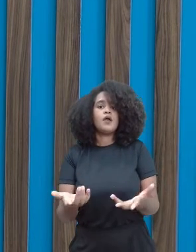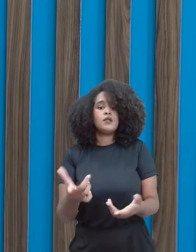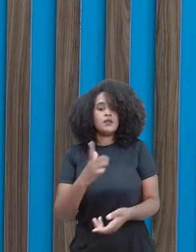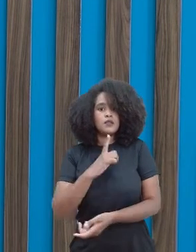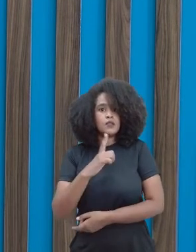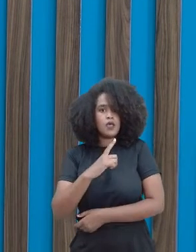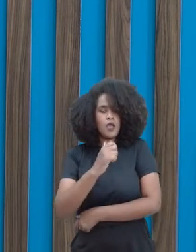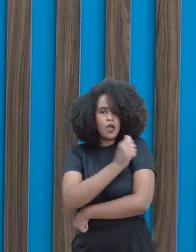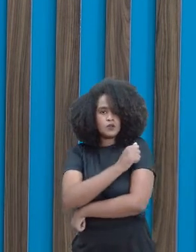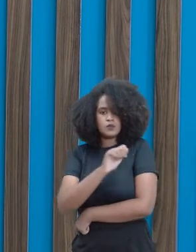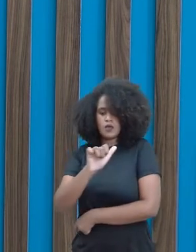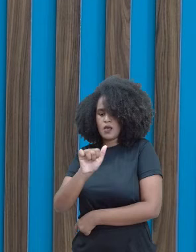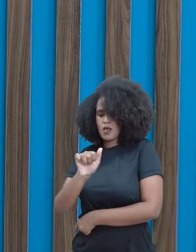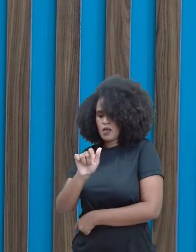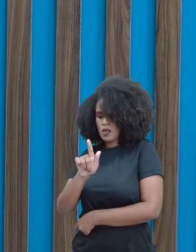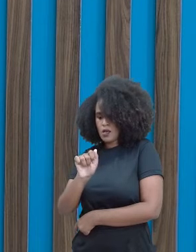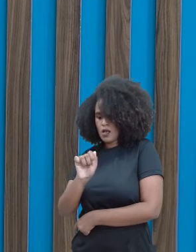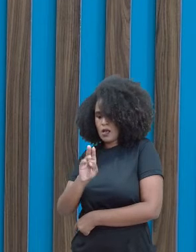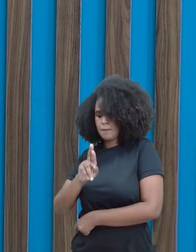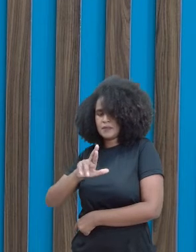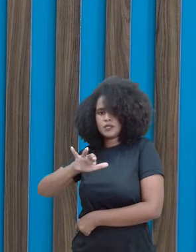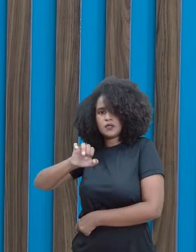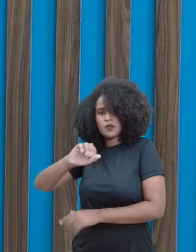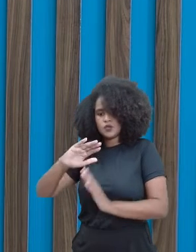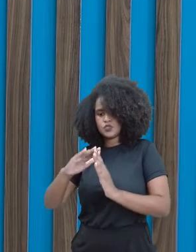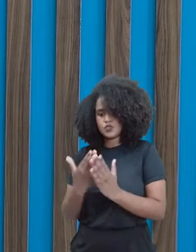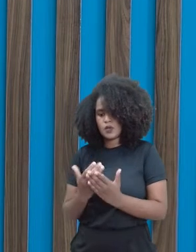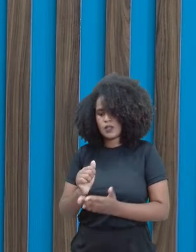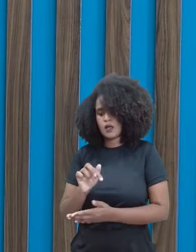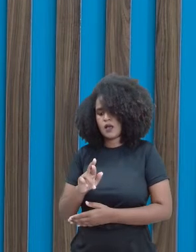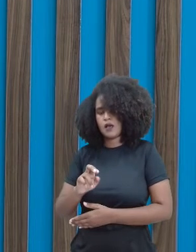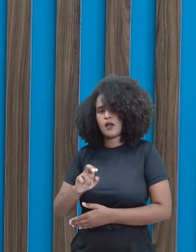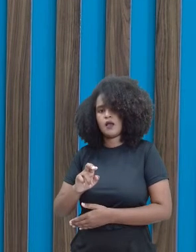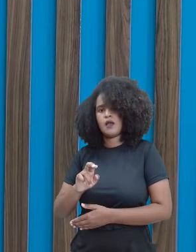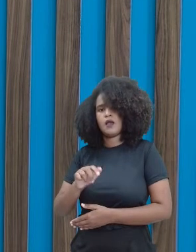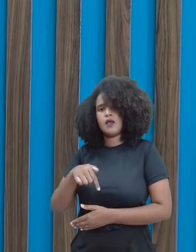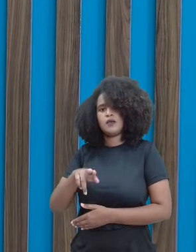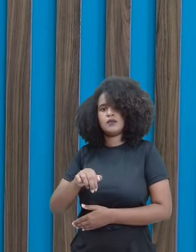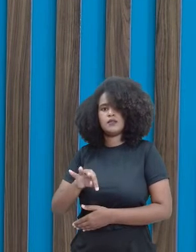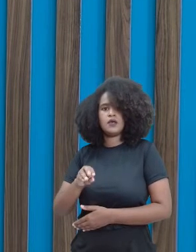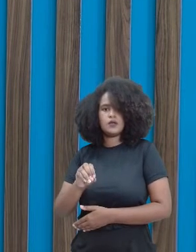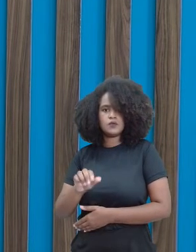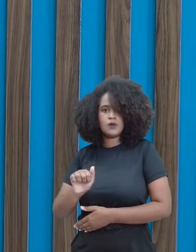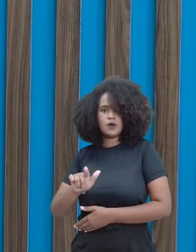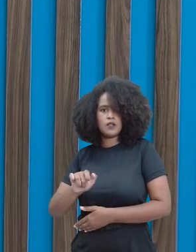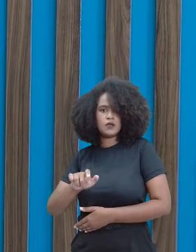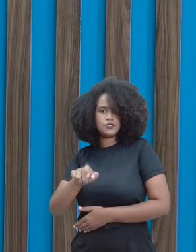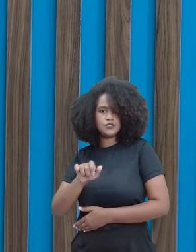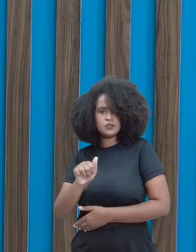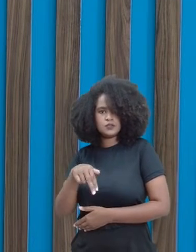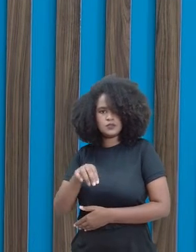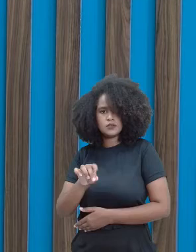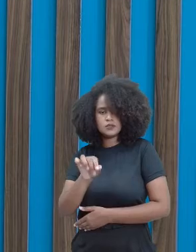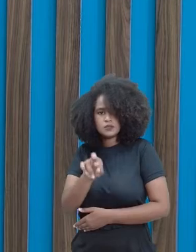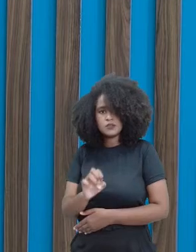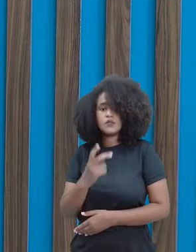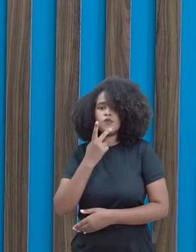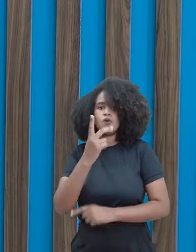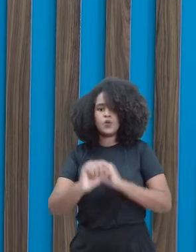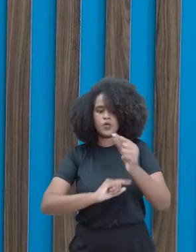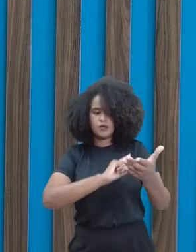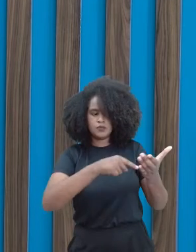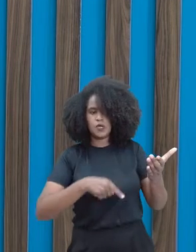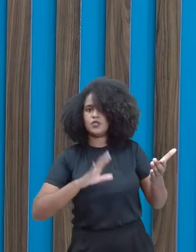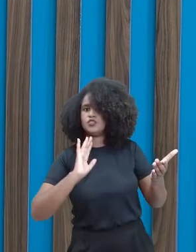aluno Gabriel, da Escola Arquiteto Alexandre Muniz de Oliveira. Bem-vindo, Gabriel. Ele já está dizendo aqui que está com papel, professora,